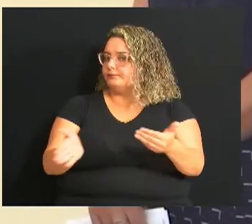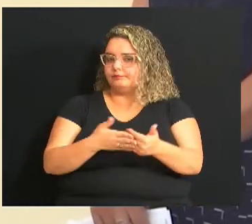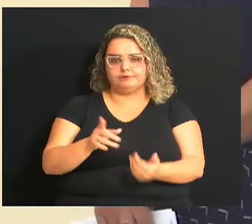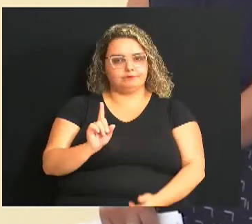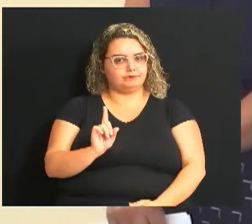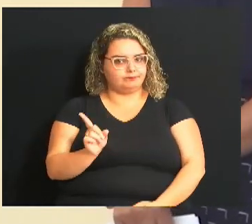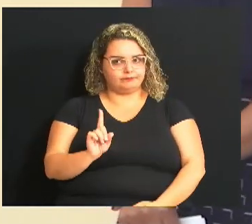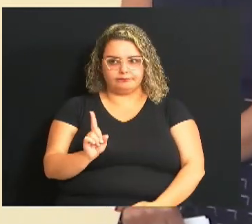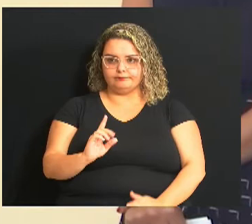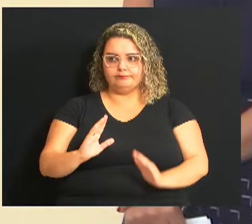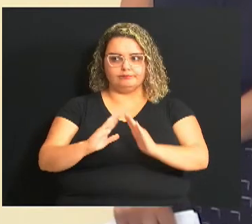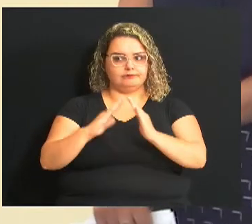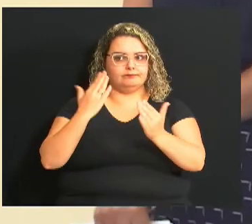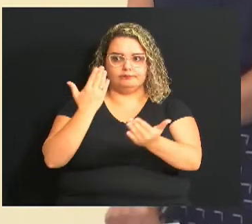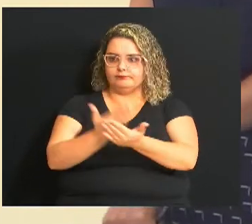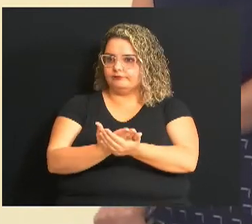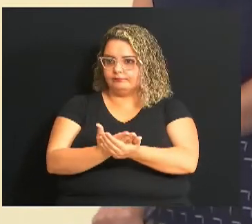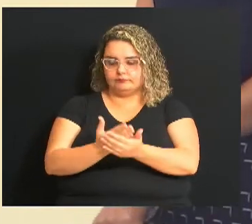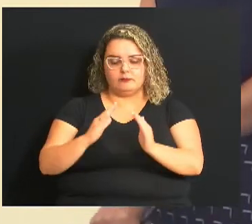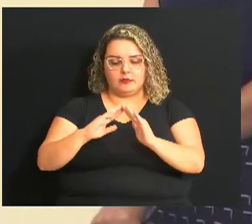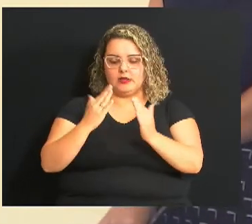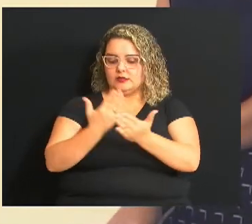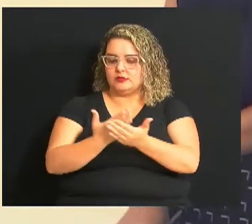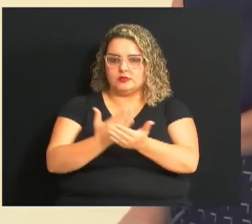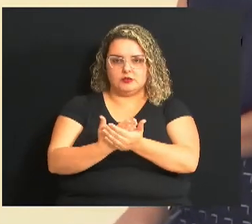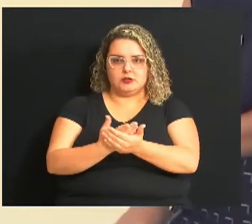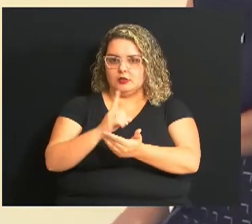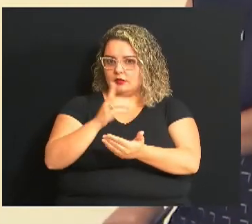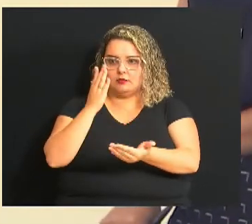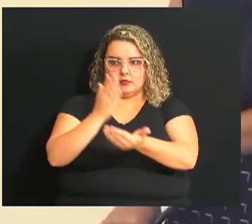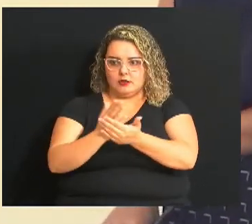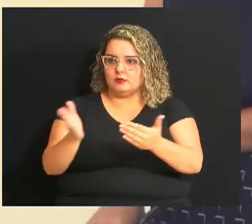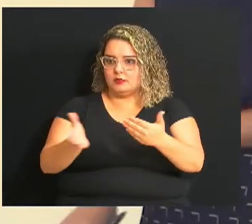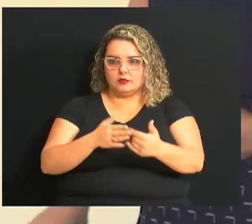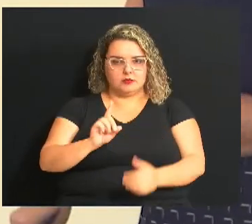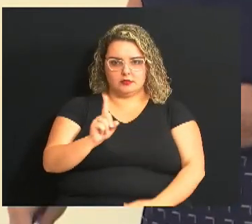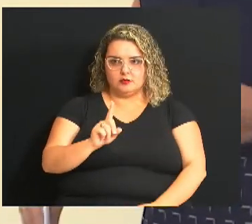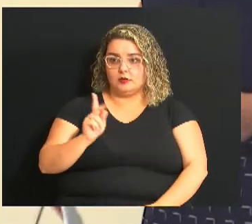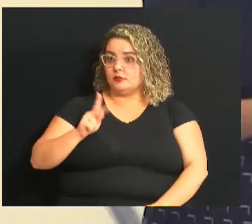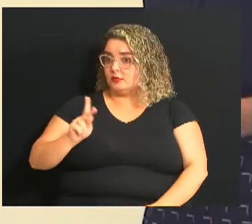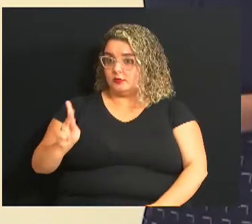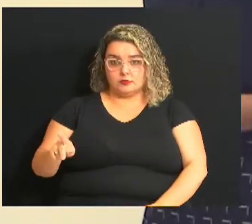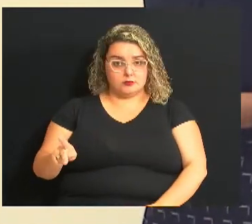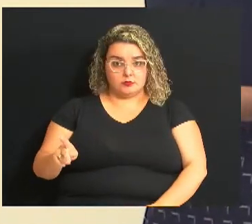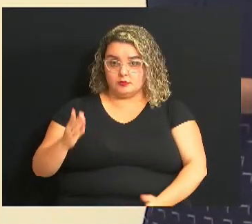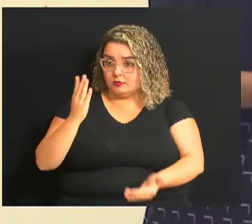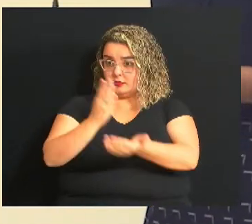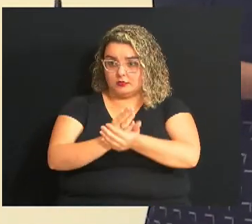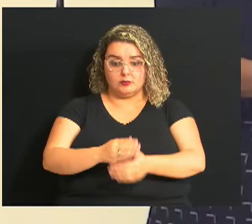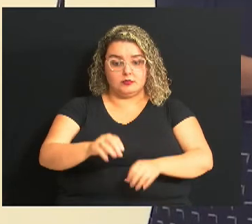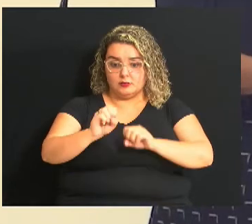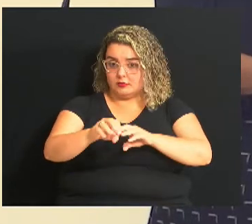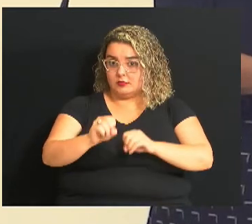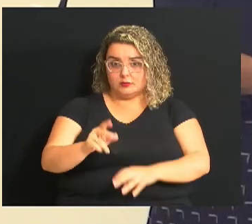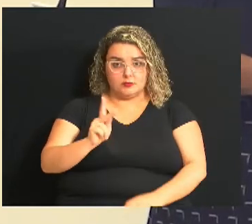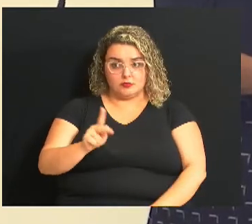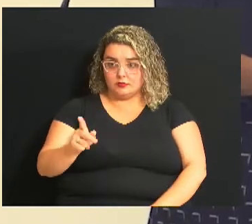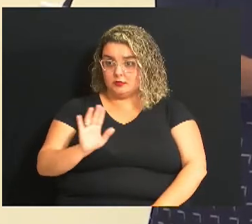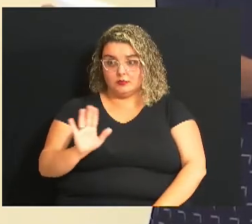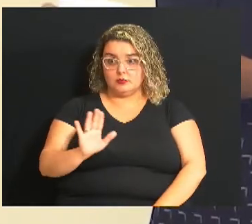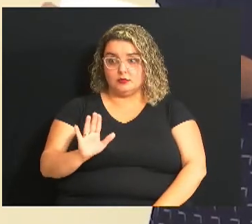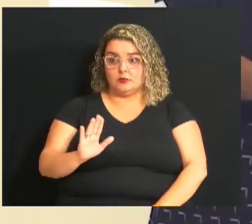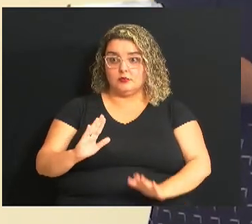As escolas não pararam e não fecharam durante esse período. Os professores não deixaram de educar e de ser professores. Nós fechamos